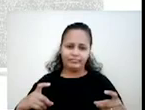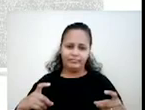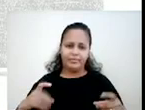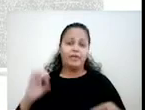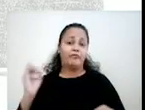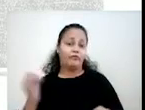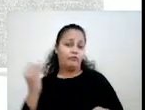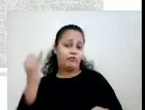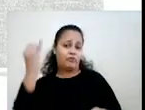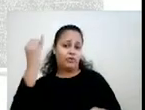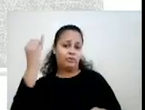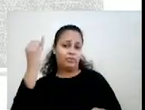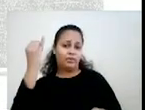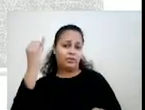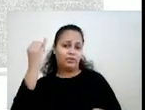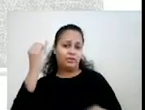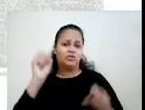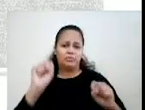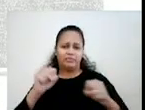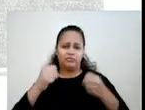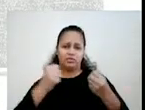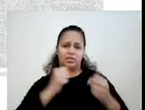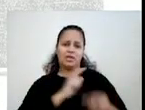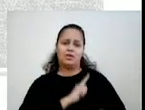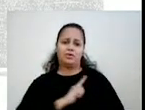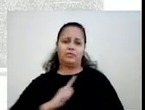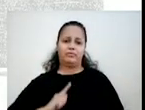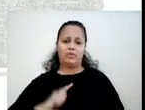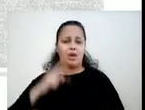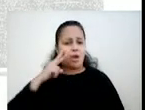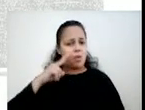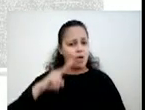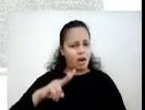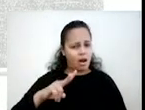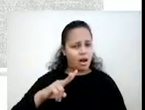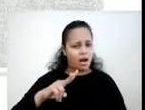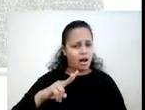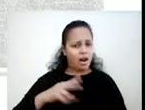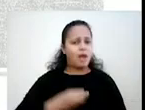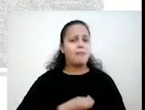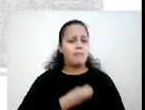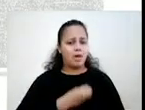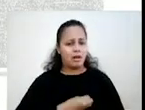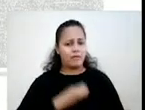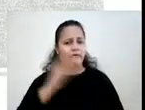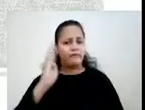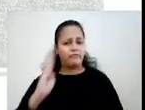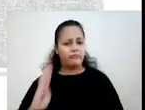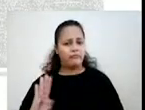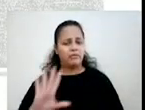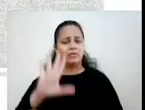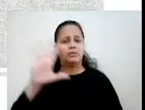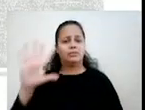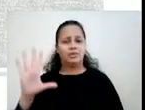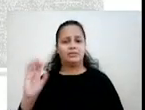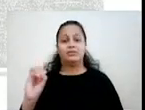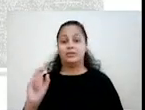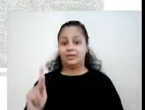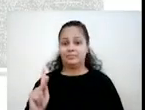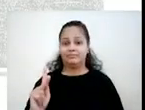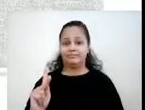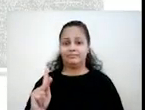vitoriosa, foi importante para forçar os governos a olhar mais para a realidade do Brasil,